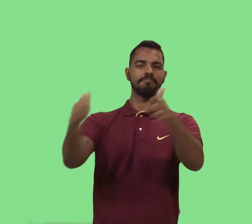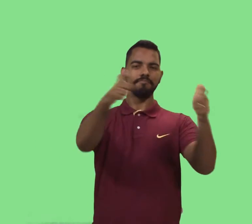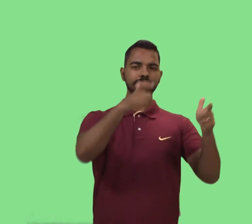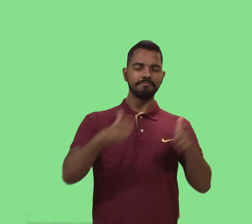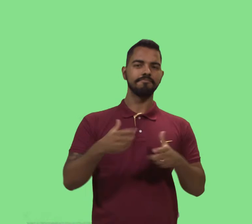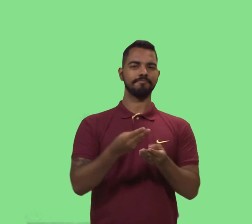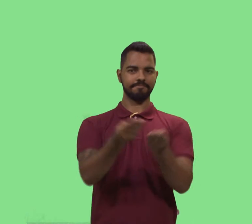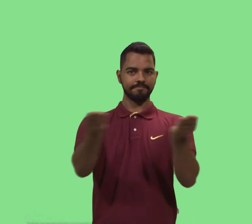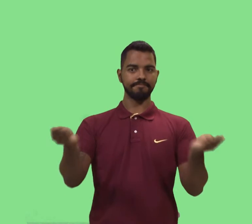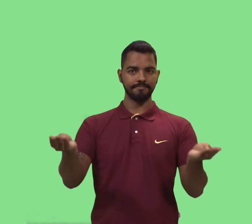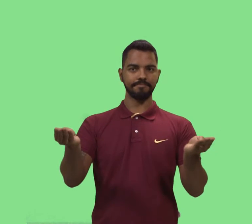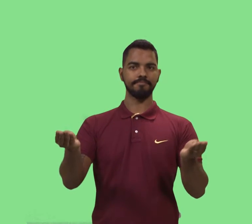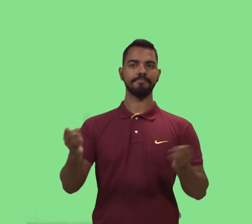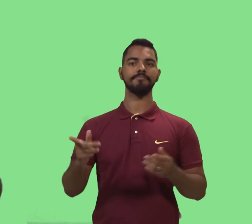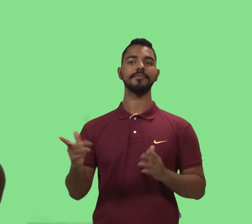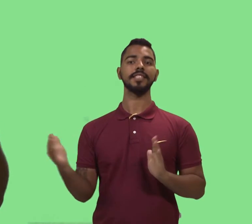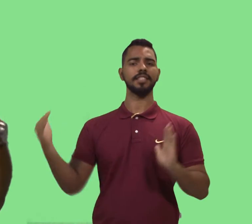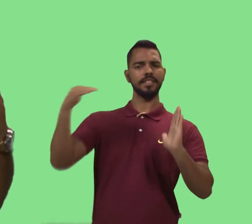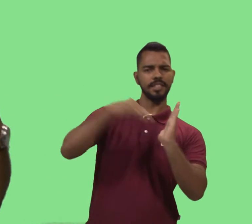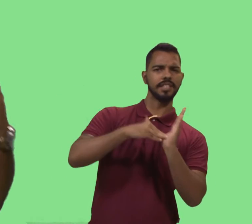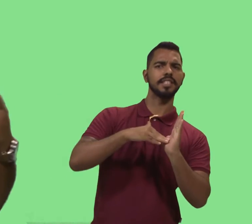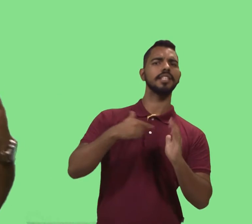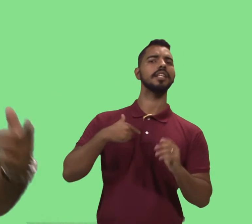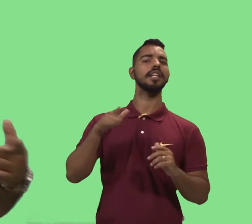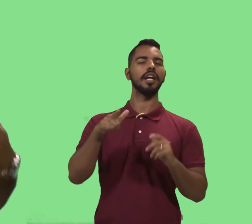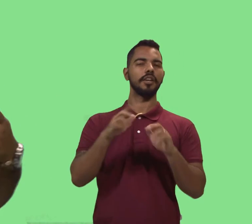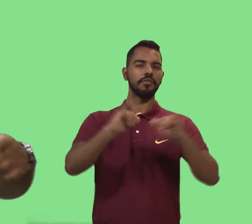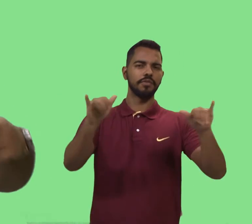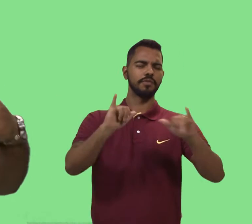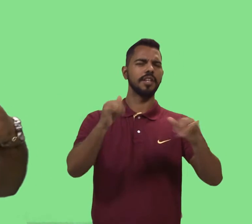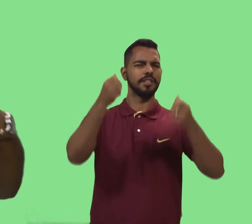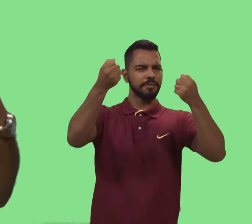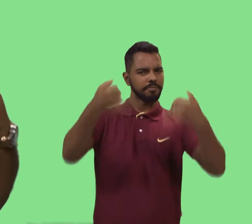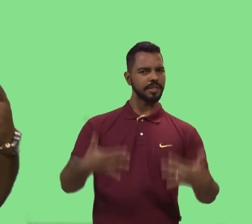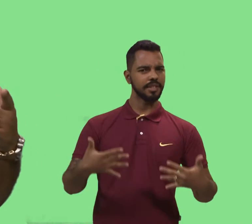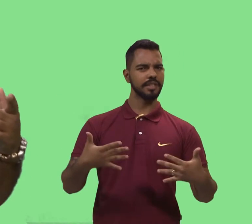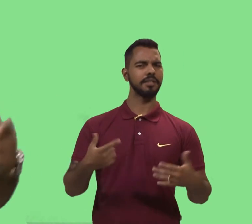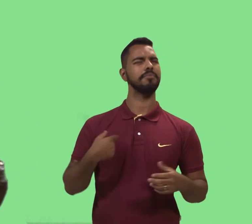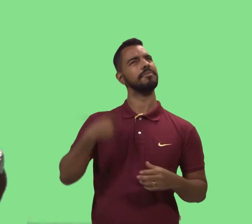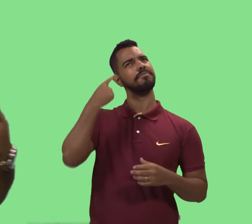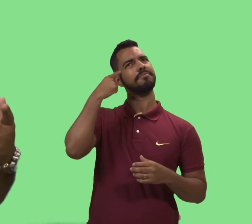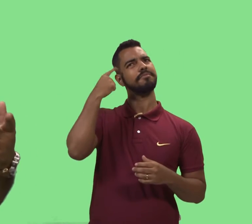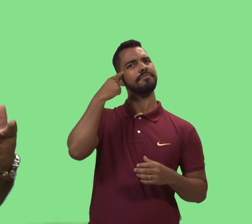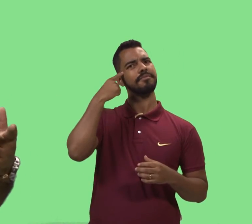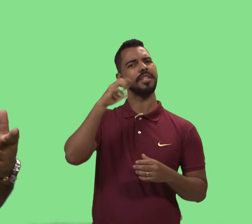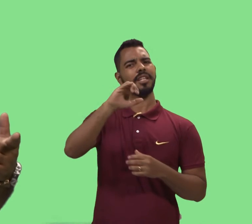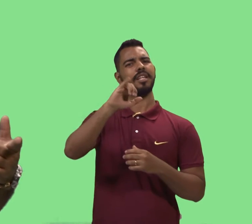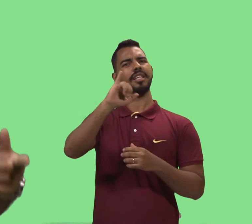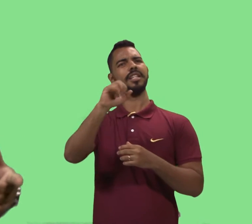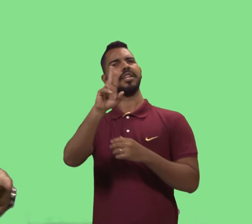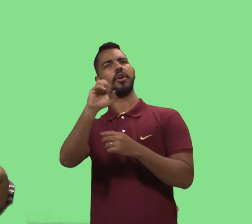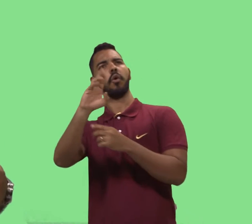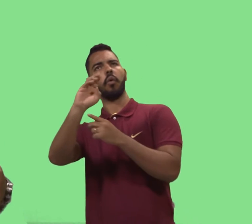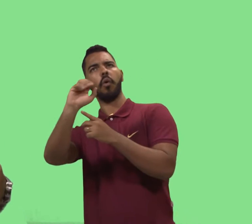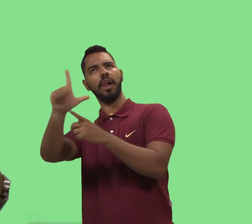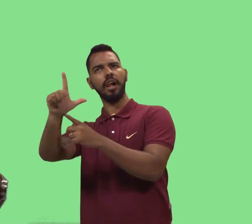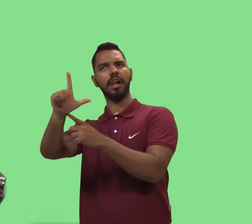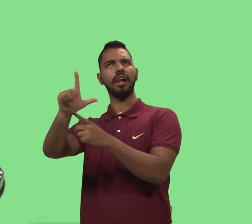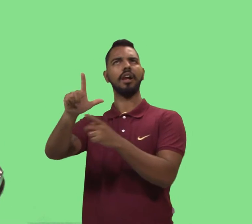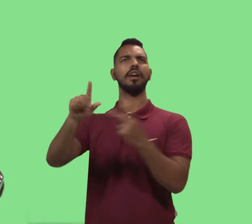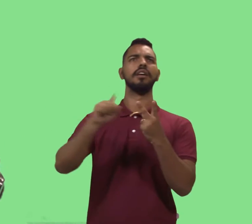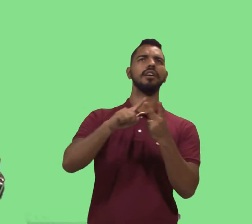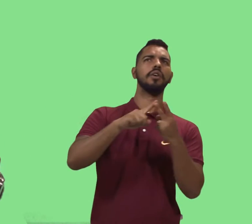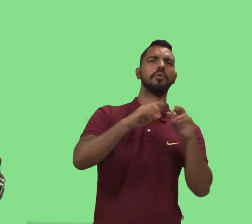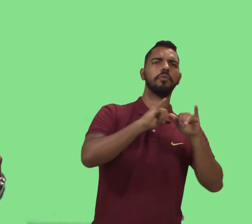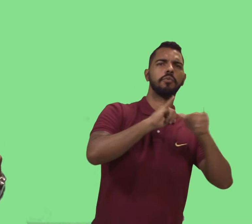nós vimos a finalidade circular, mas você deve estar se perguntando, mas o que diferencia a circular de outros textos, como um